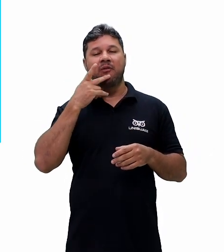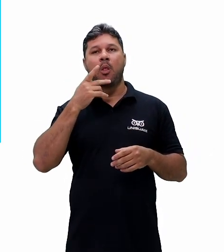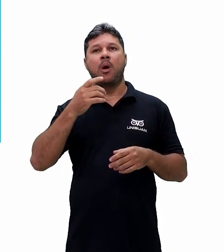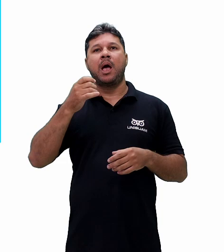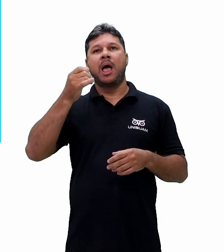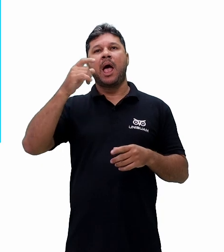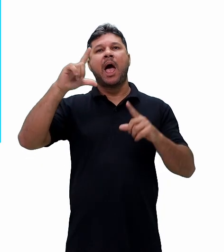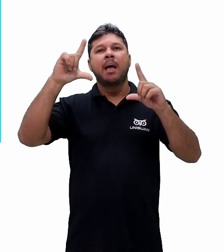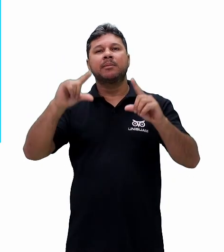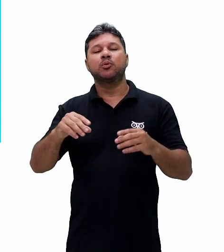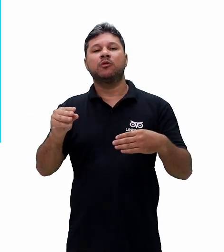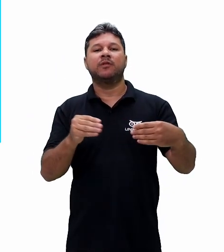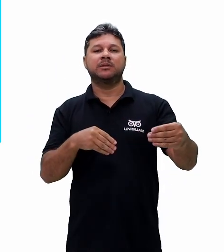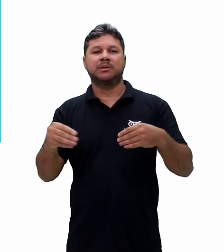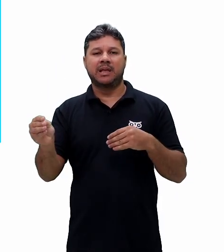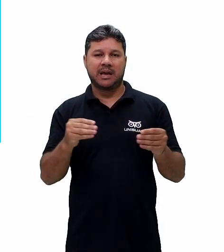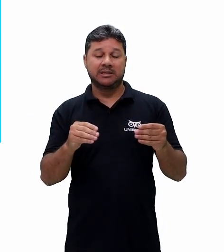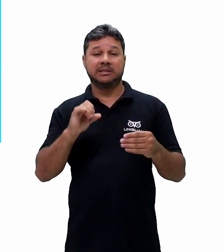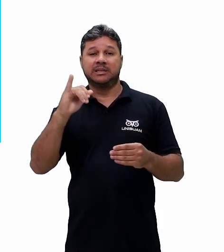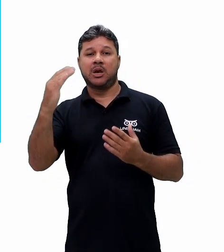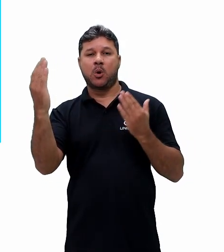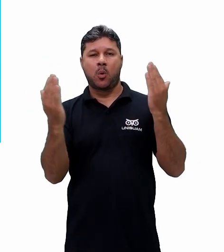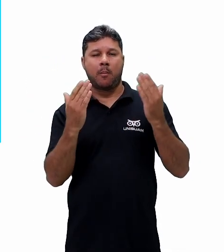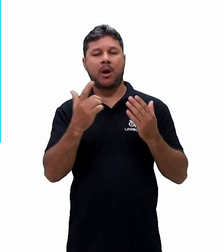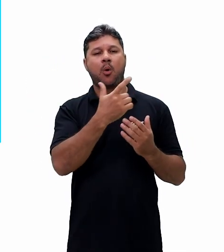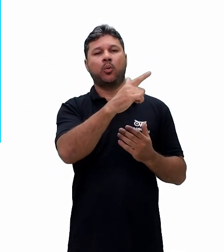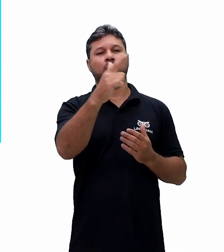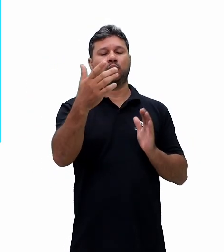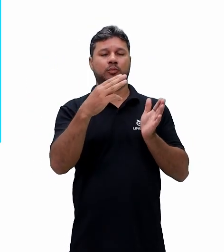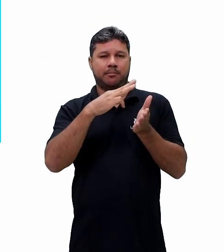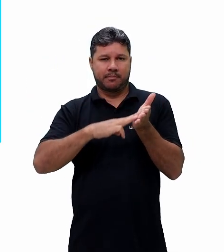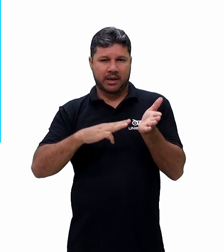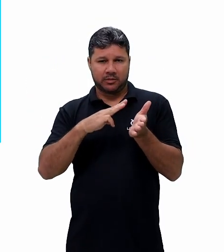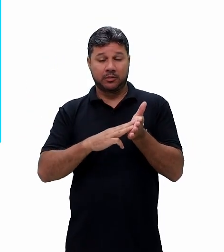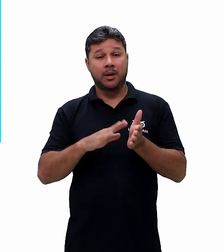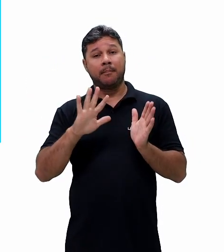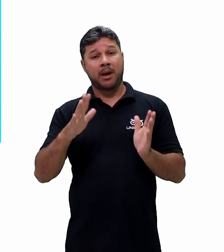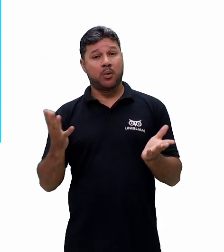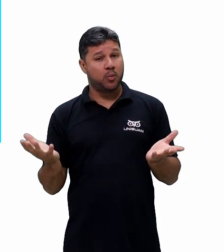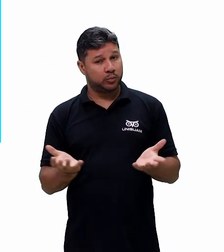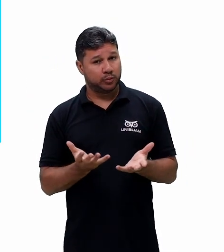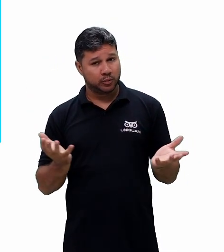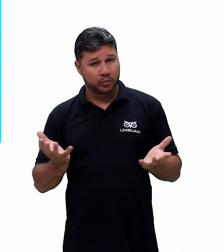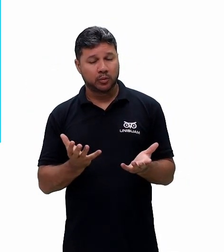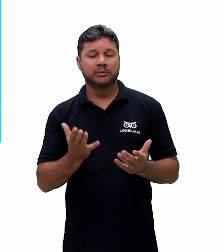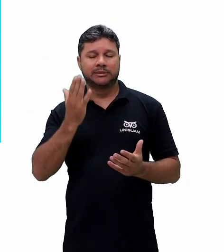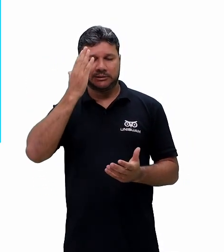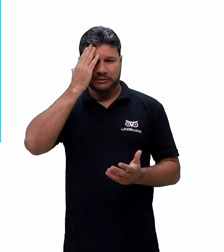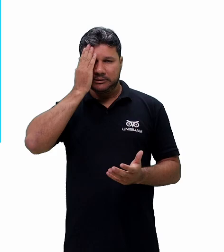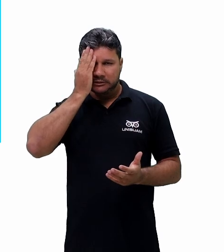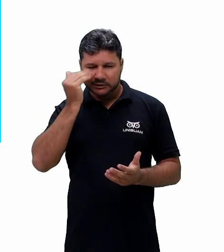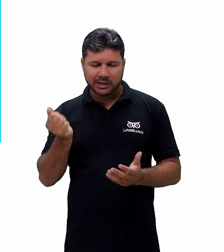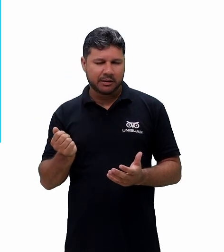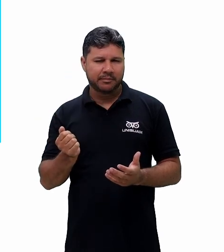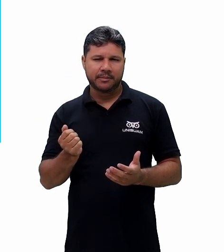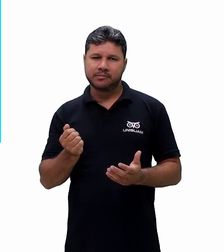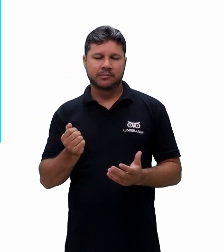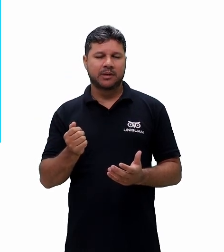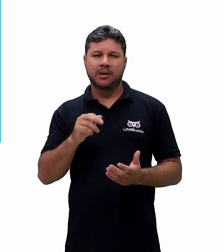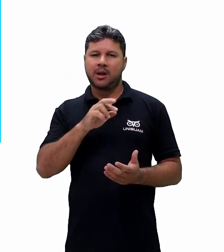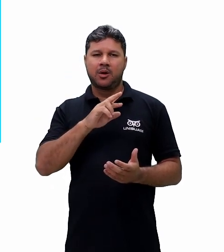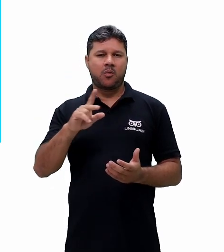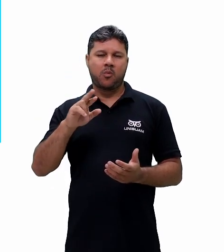de flexibilidade quando comparado aos demais métodos. Porém, hoje se sabe que